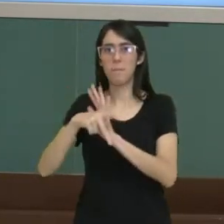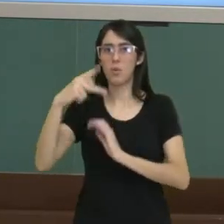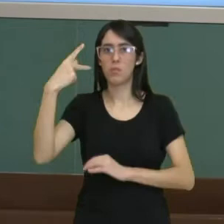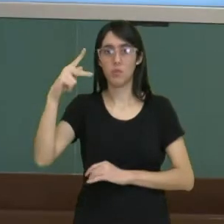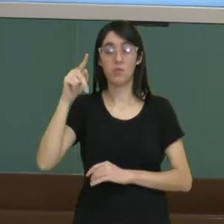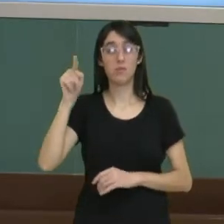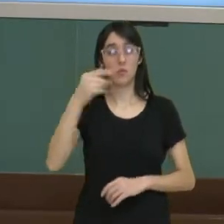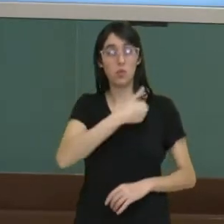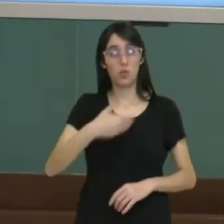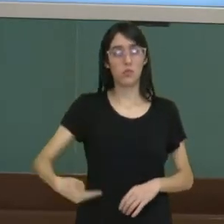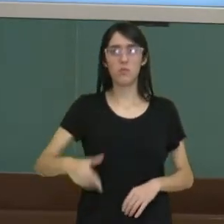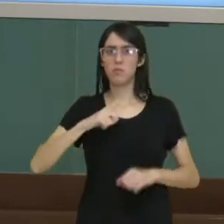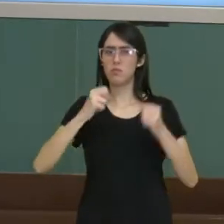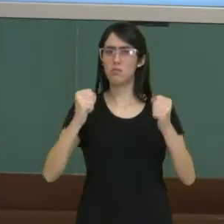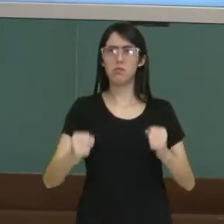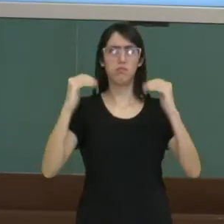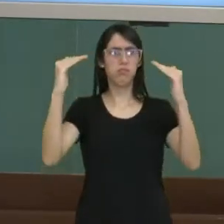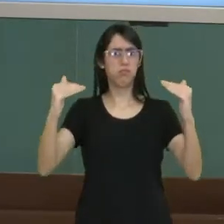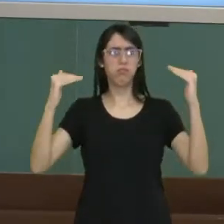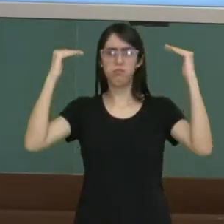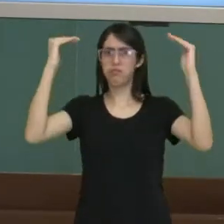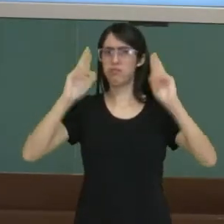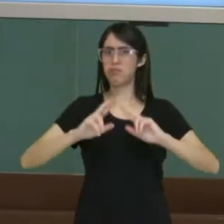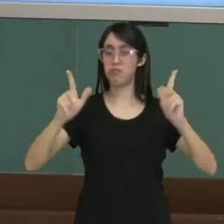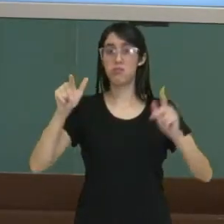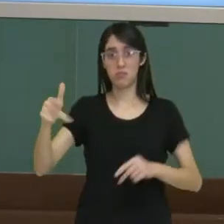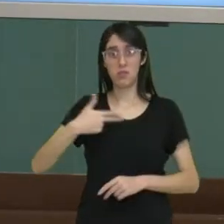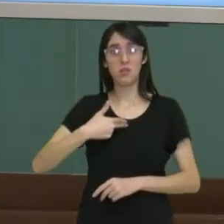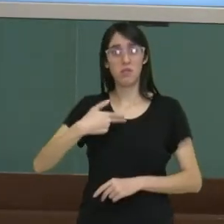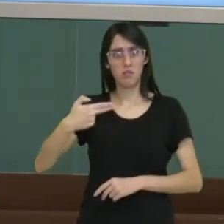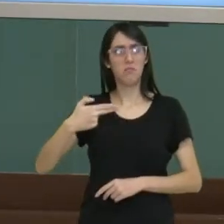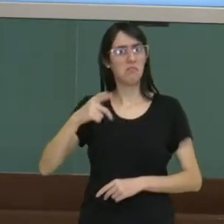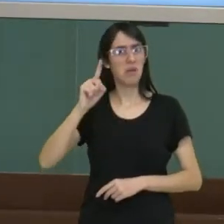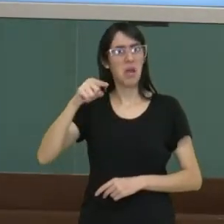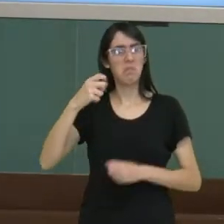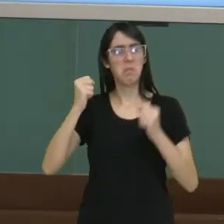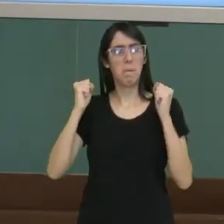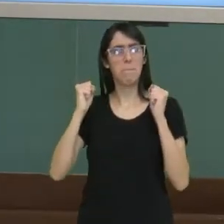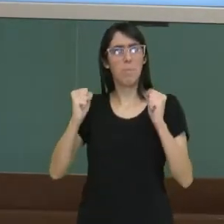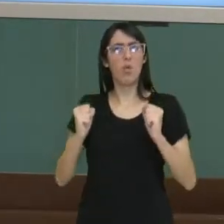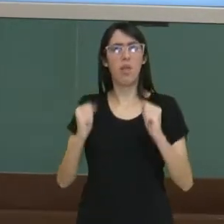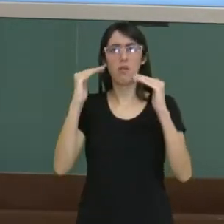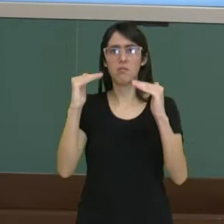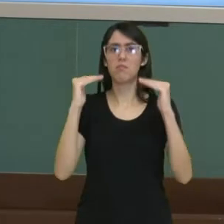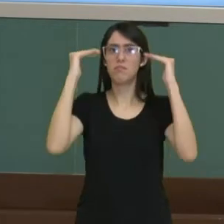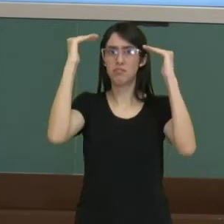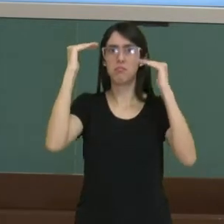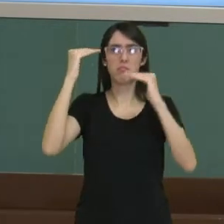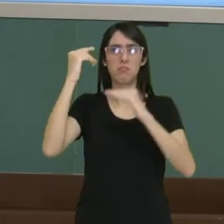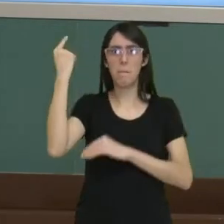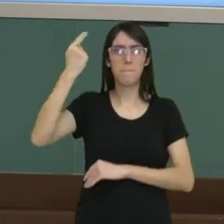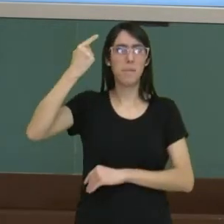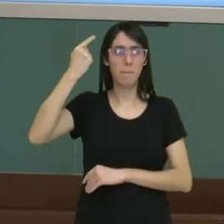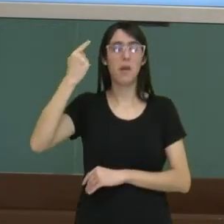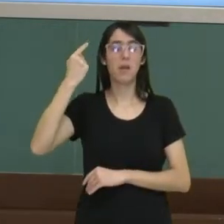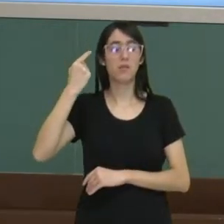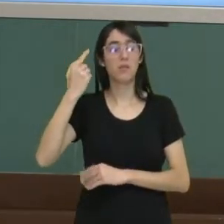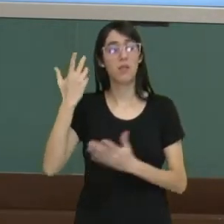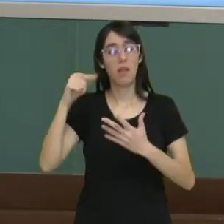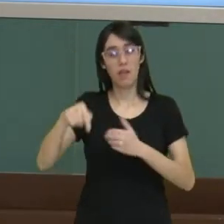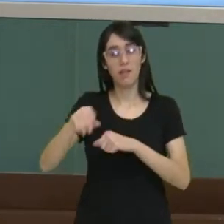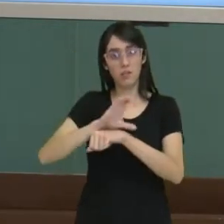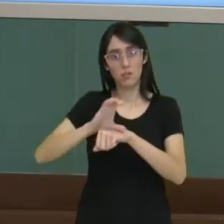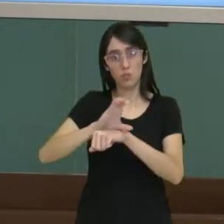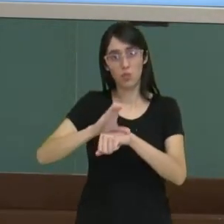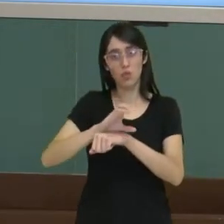praticamente ilimitados. Olha, o Getúlio Vargas, ele era meio abusado, né? Ele gostava de poder mesmo. E essa Constituição, então,